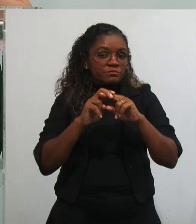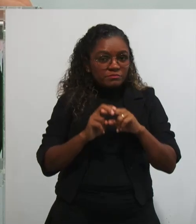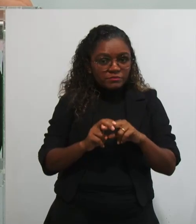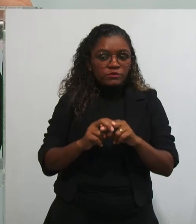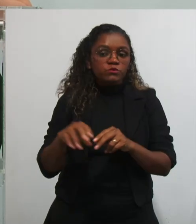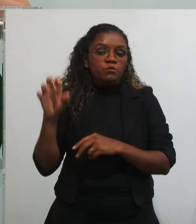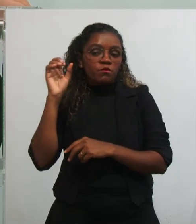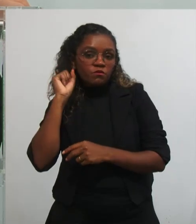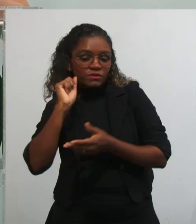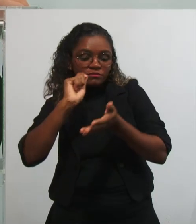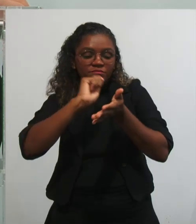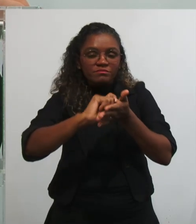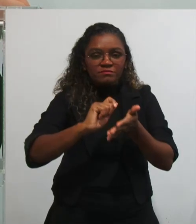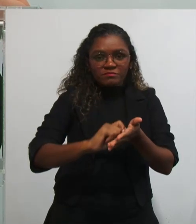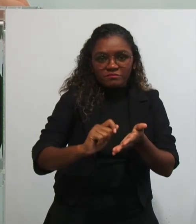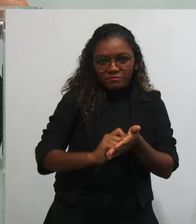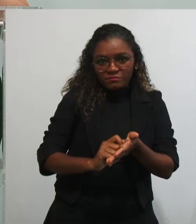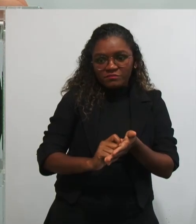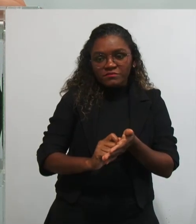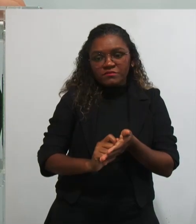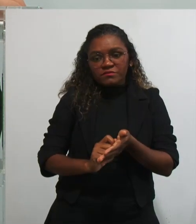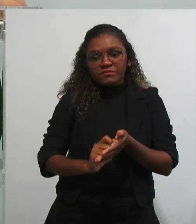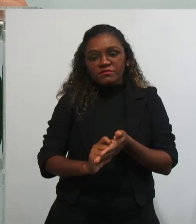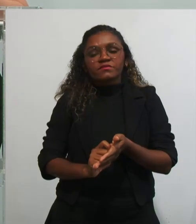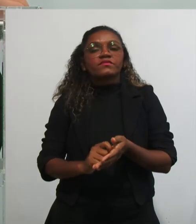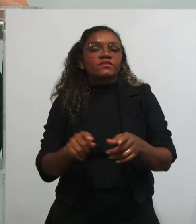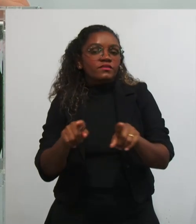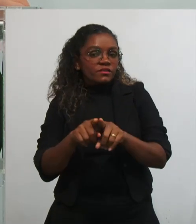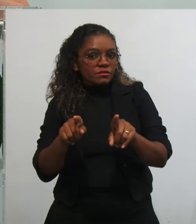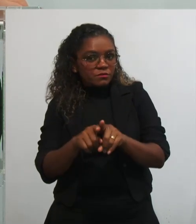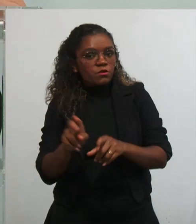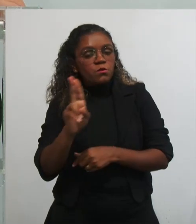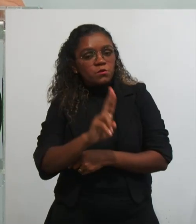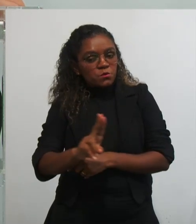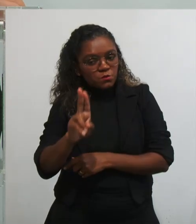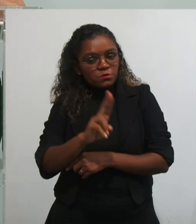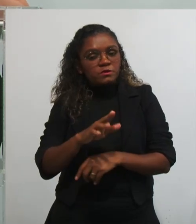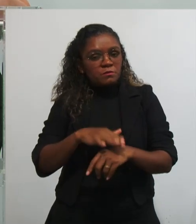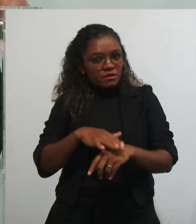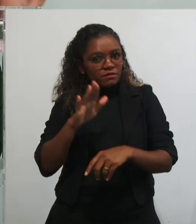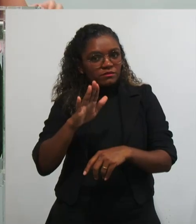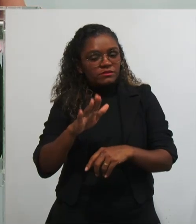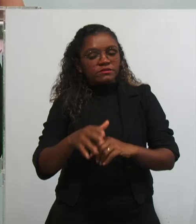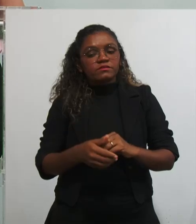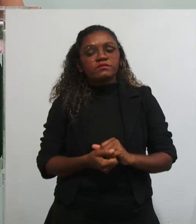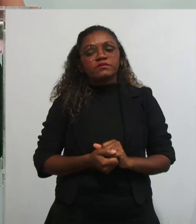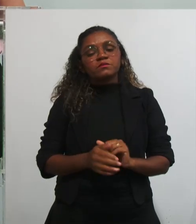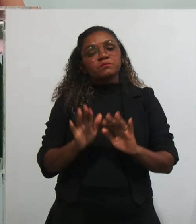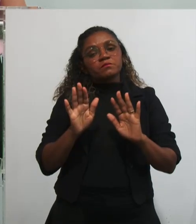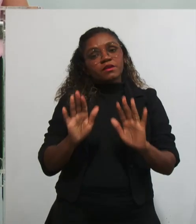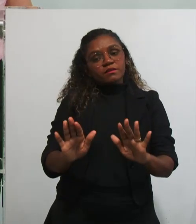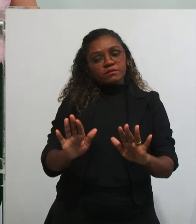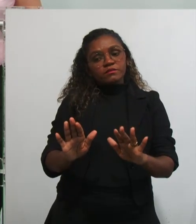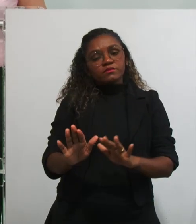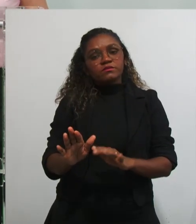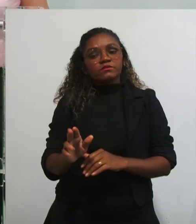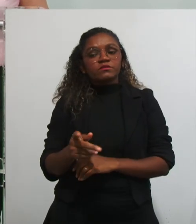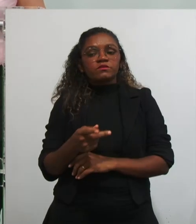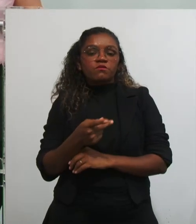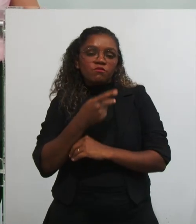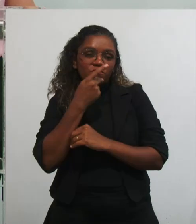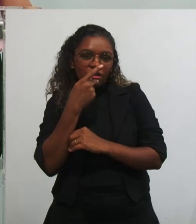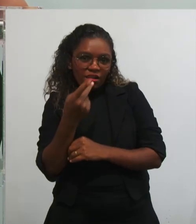também são bastante utilizados, né? Às vezes também se escreve muito, mas o falar